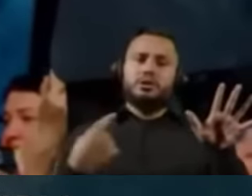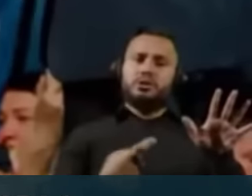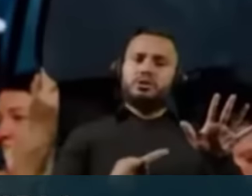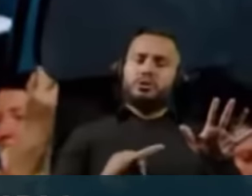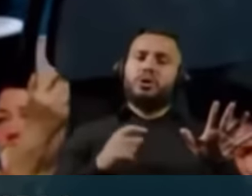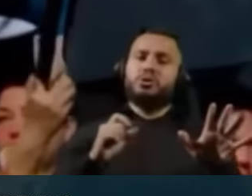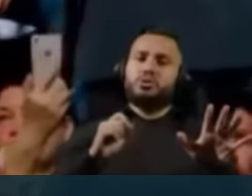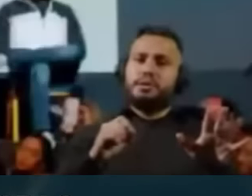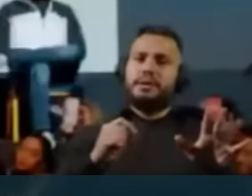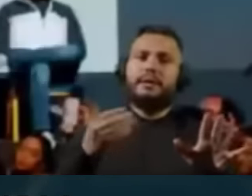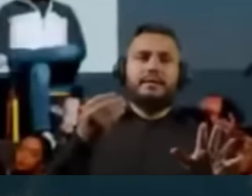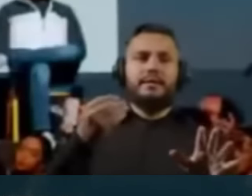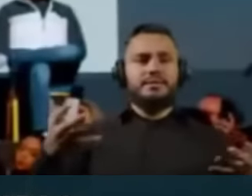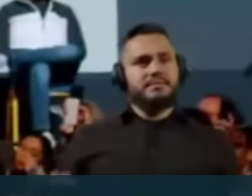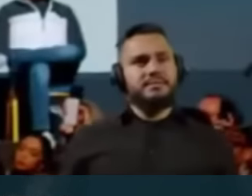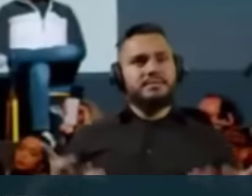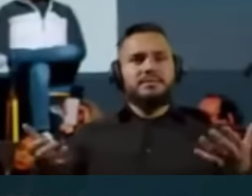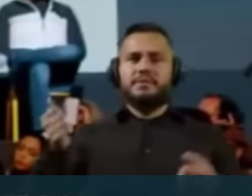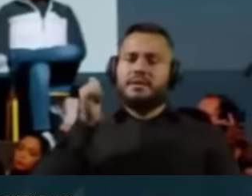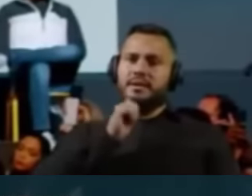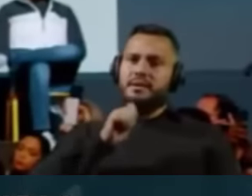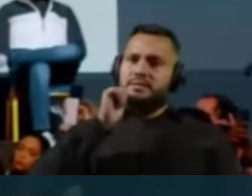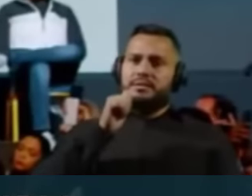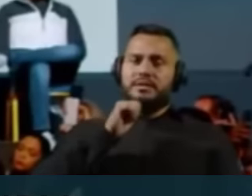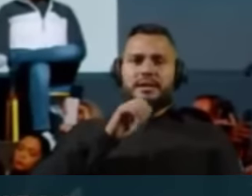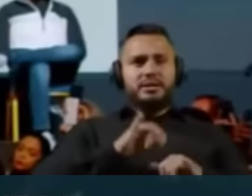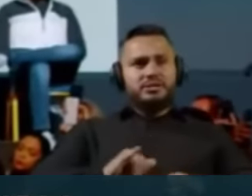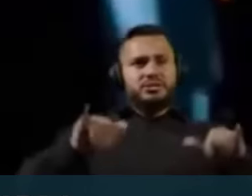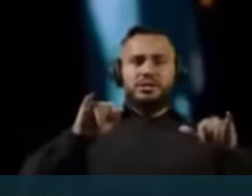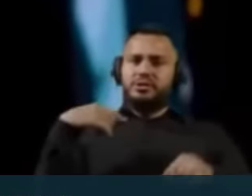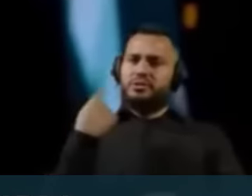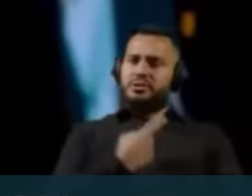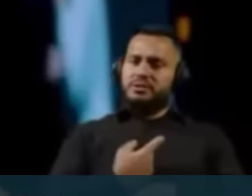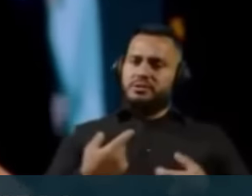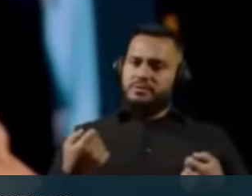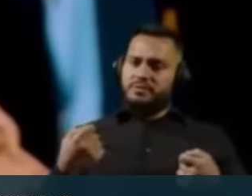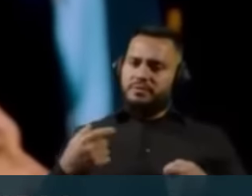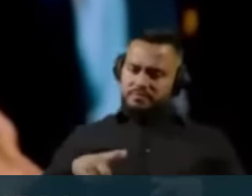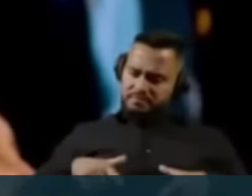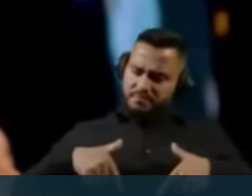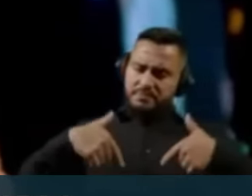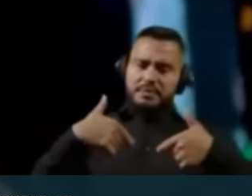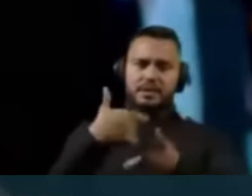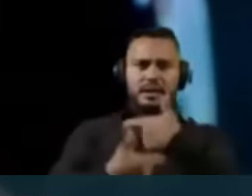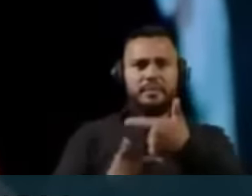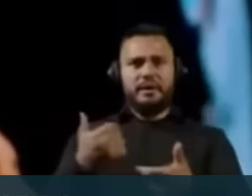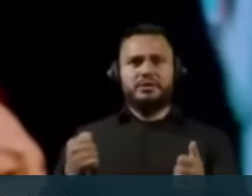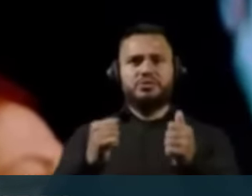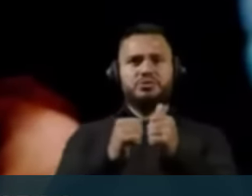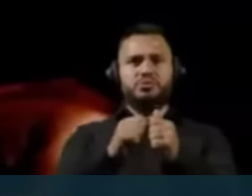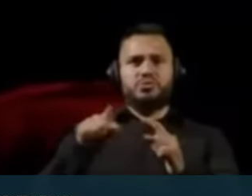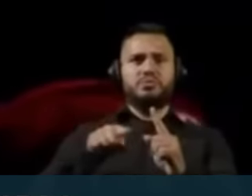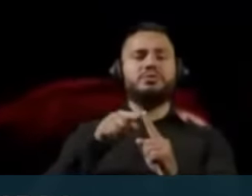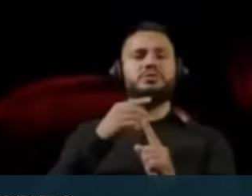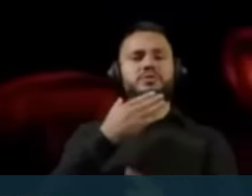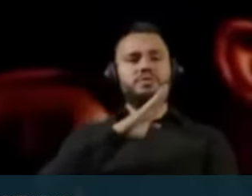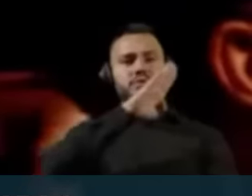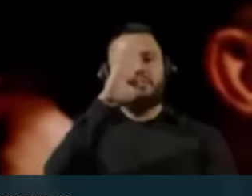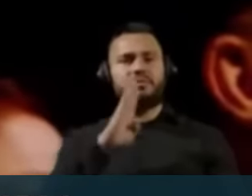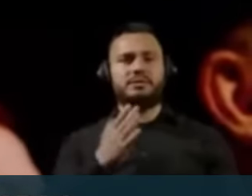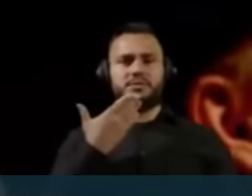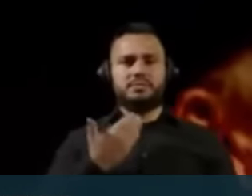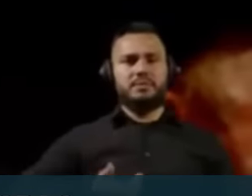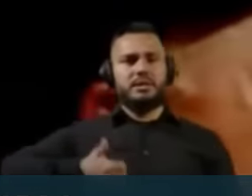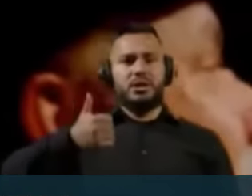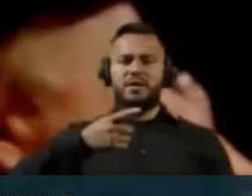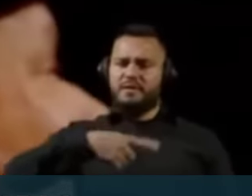para plantar a sementinha e dizer, vamos trabalhar juntas por um Brasil melhor. Vocês podem, não pela